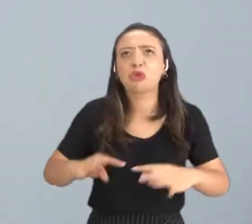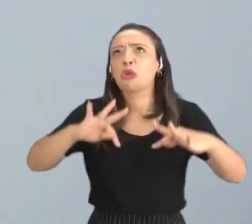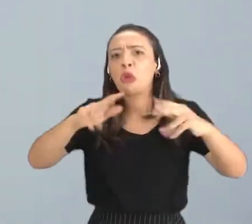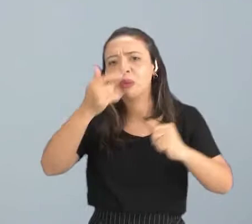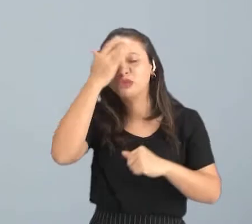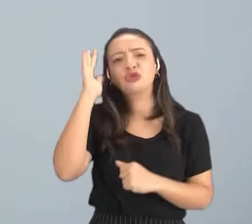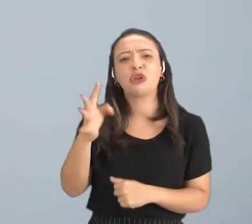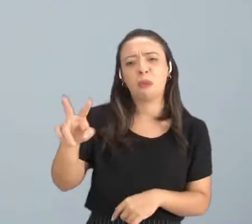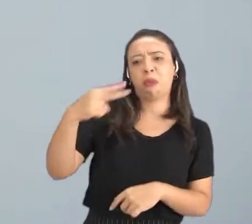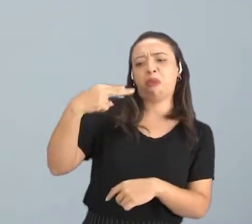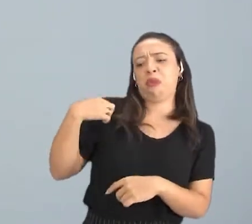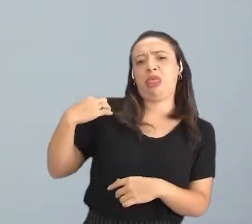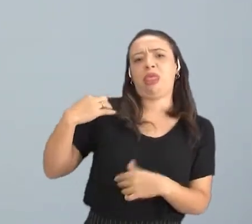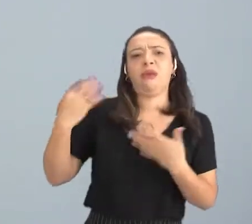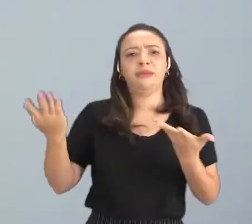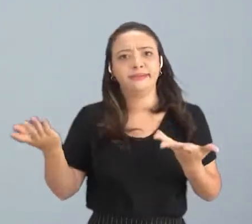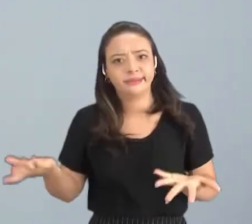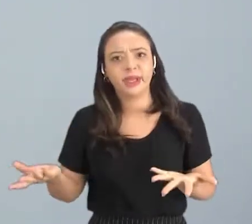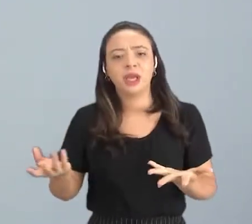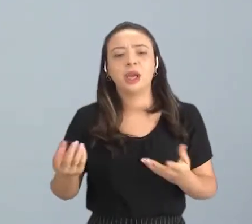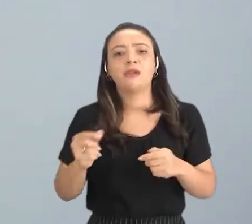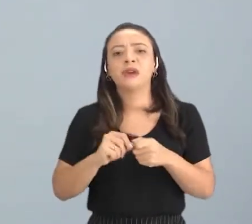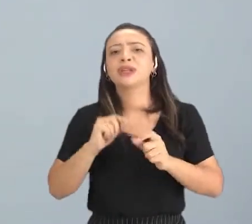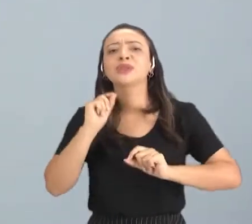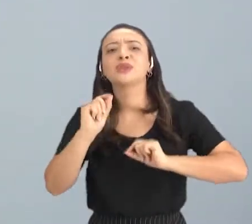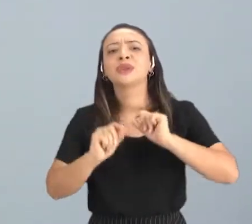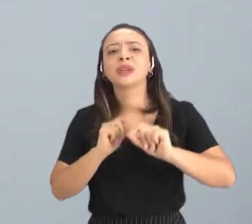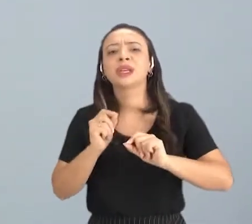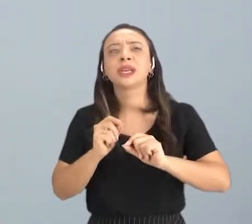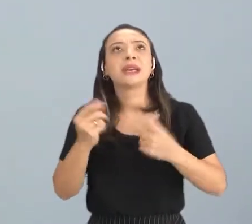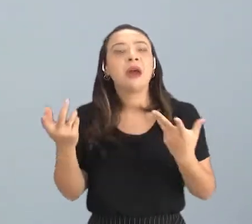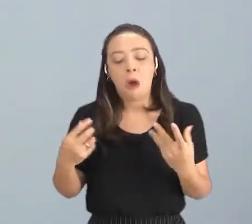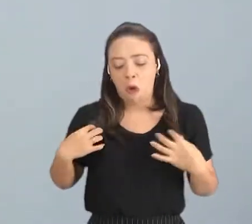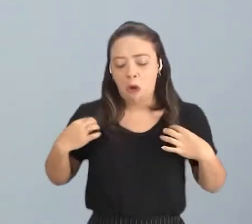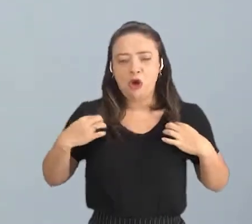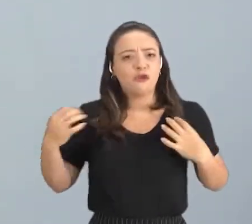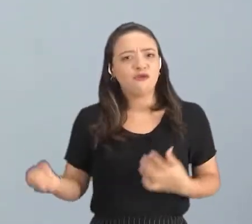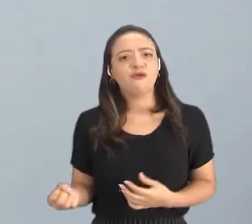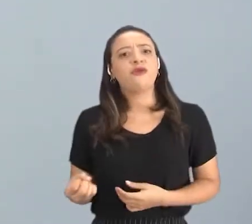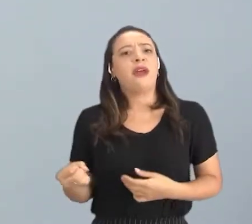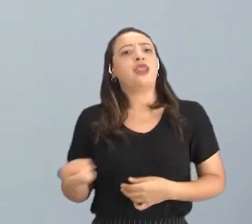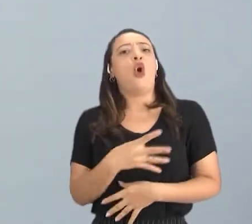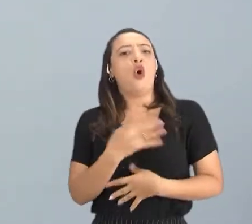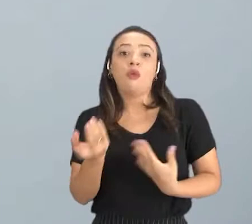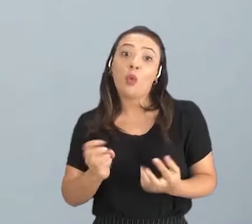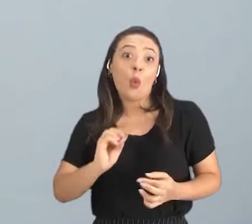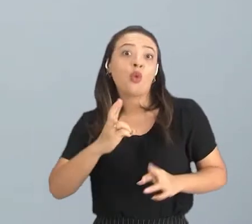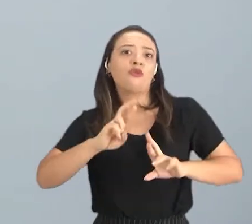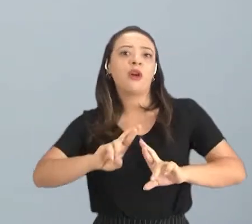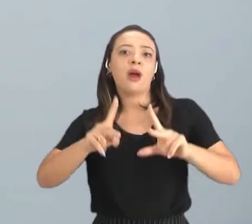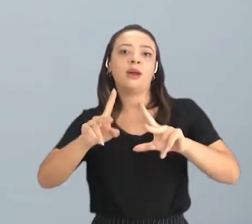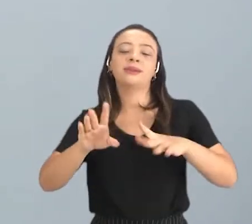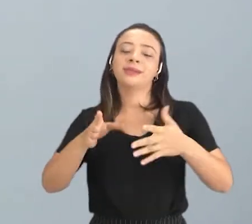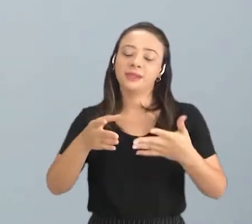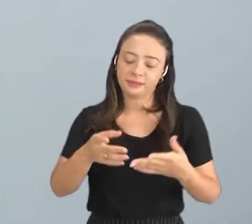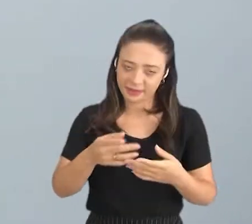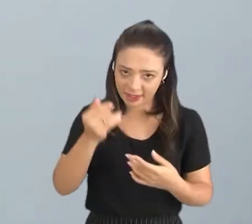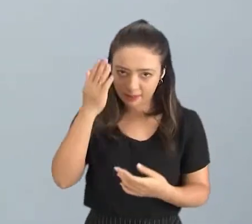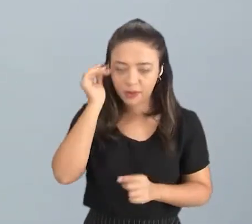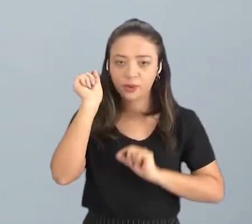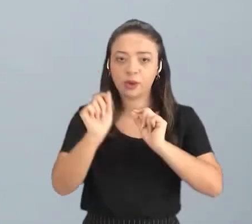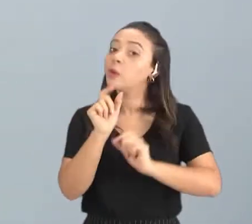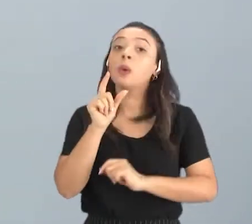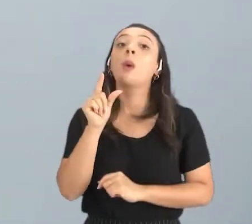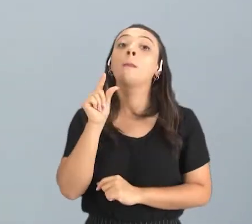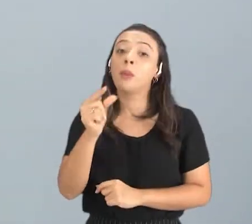com essa roupa. O que eu posso fazer para ir com um look diferente? Então, a gente vai ver agora que com poucas peças a